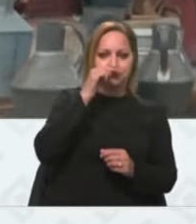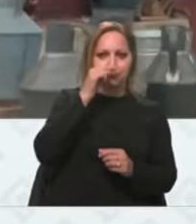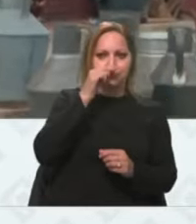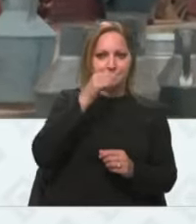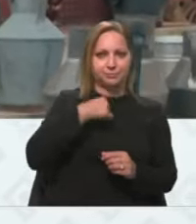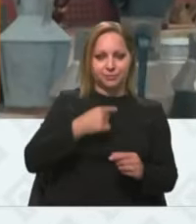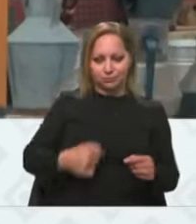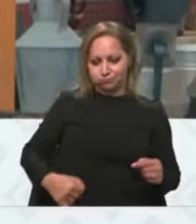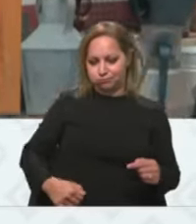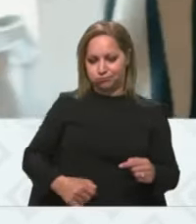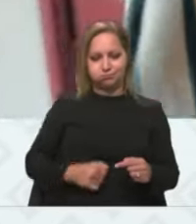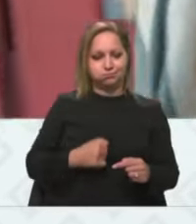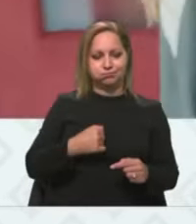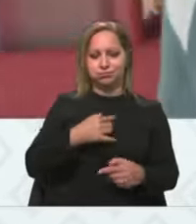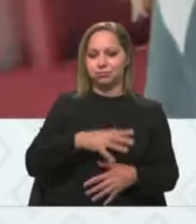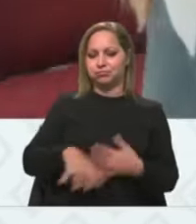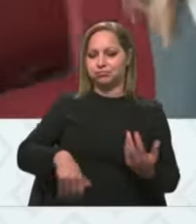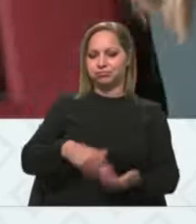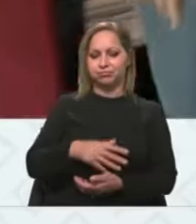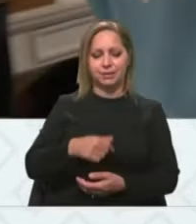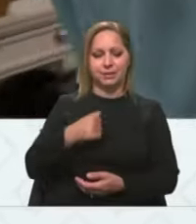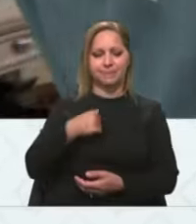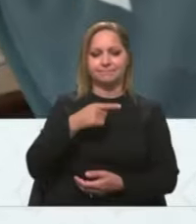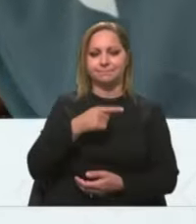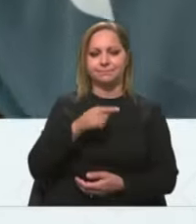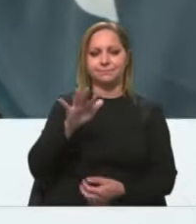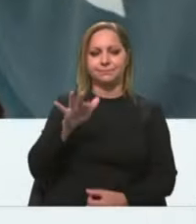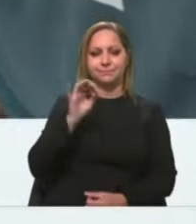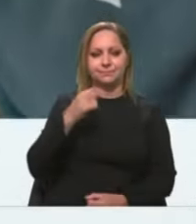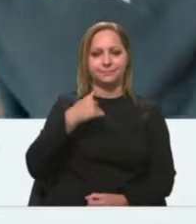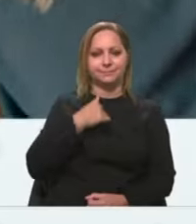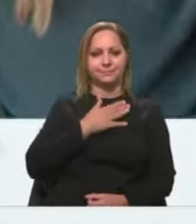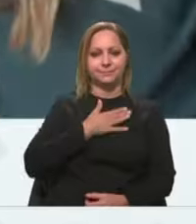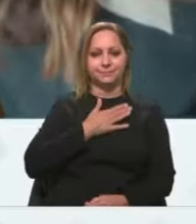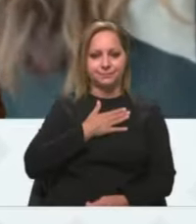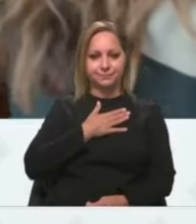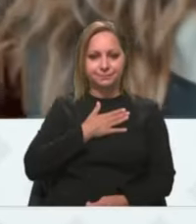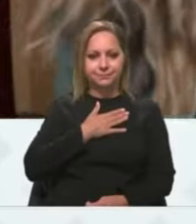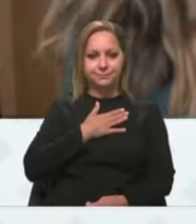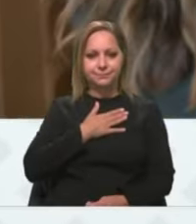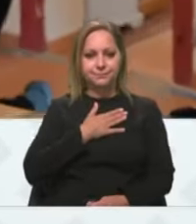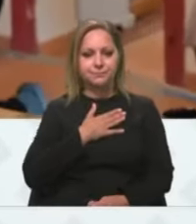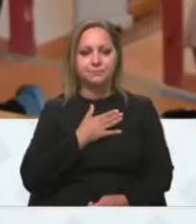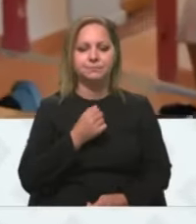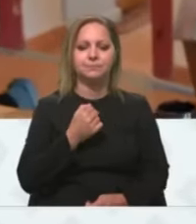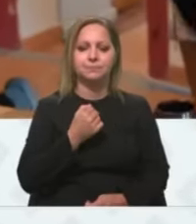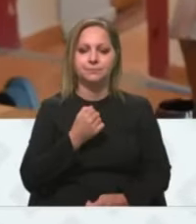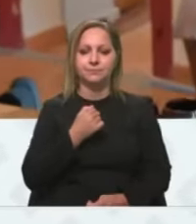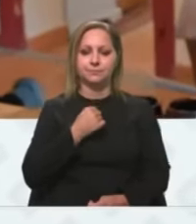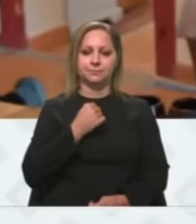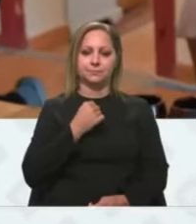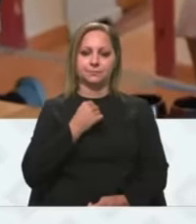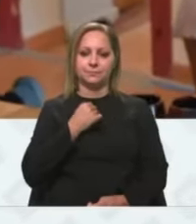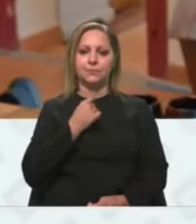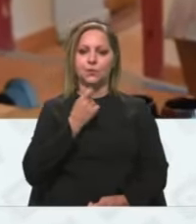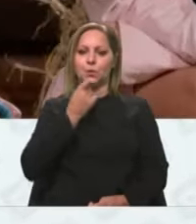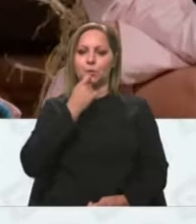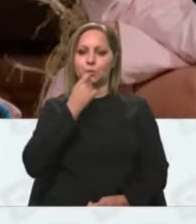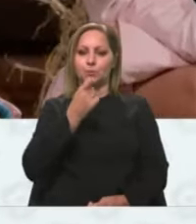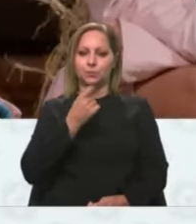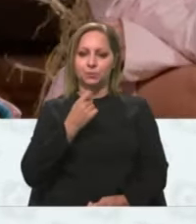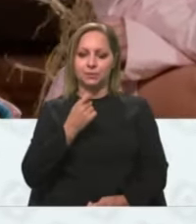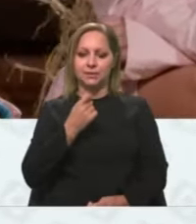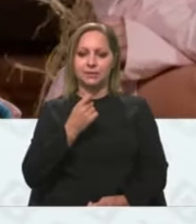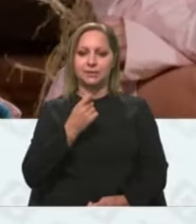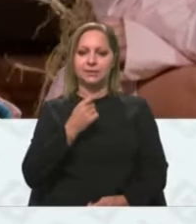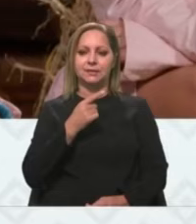ao intestino. Porque eu não queria nomear a ninguém. Então, eu o que fazia era, eu perguntava a quem